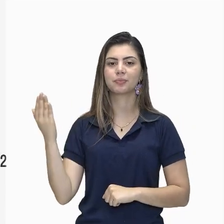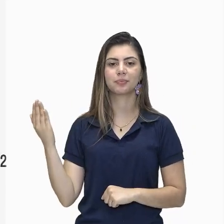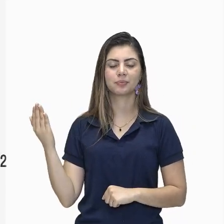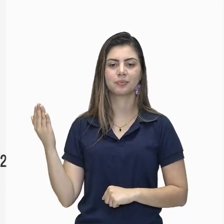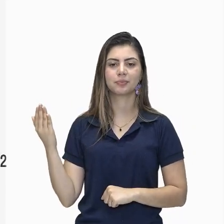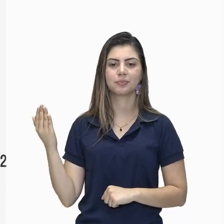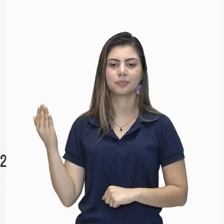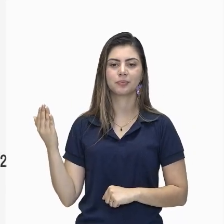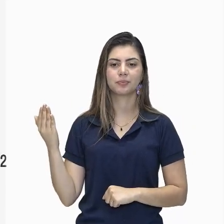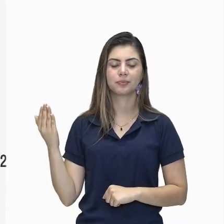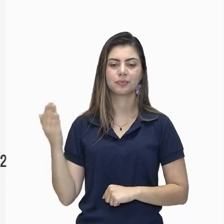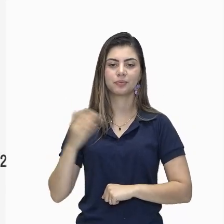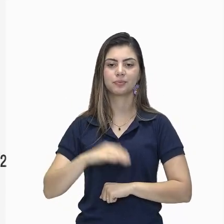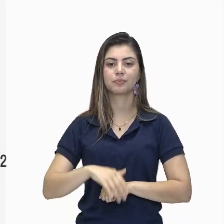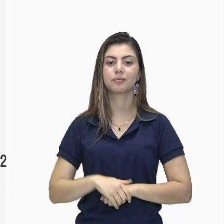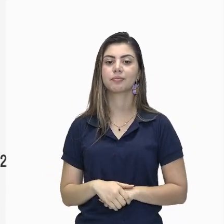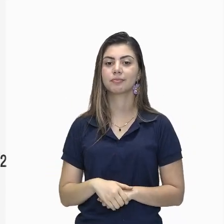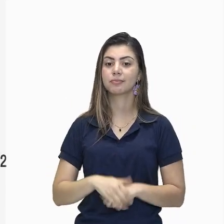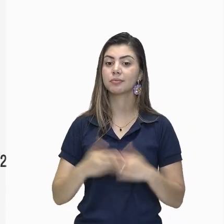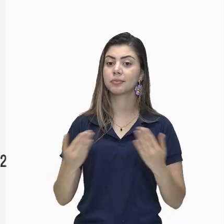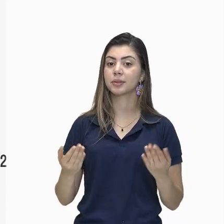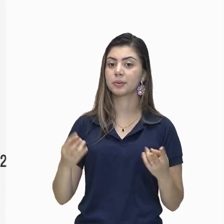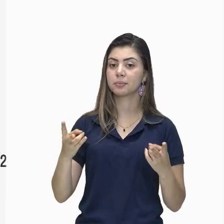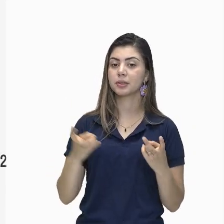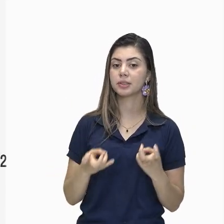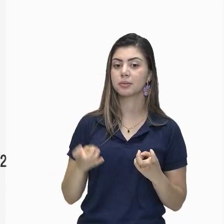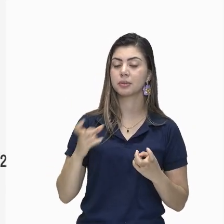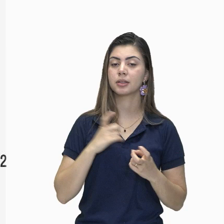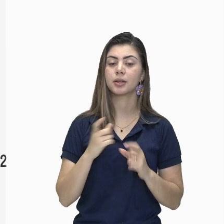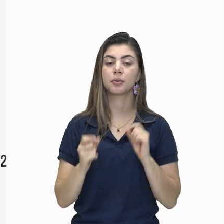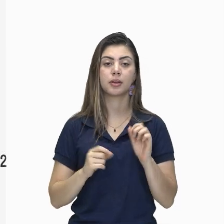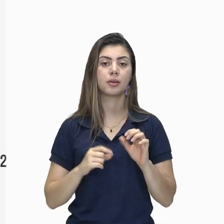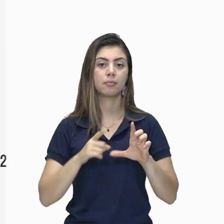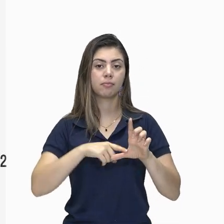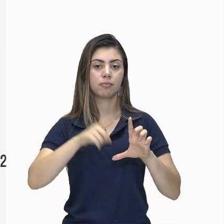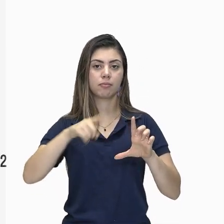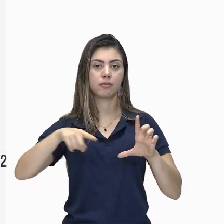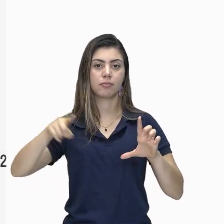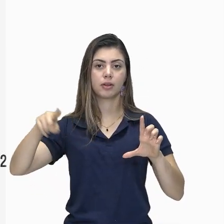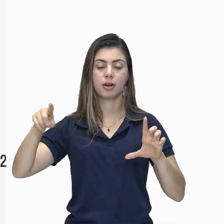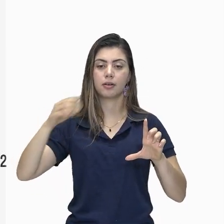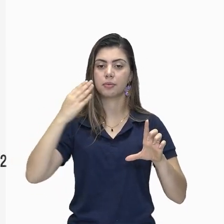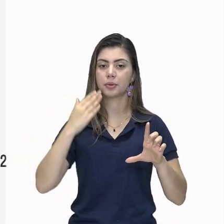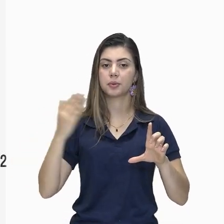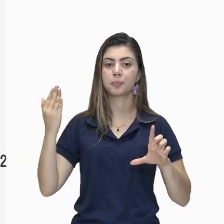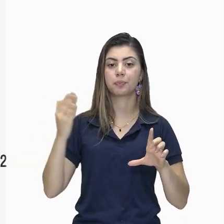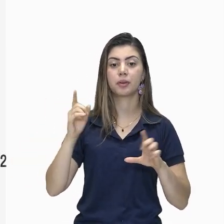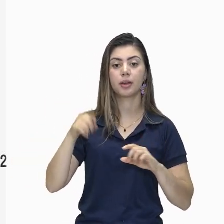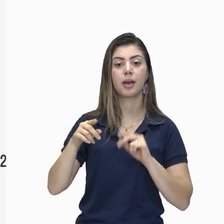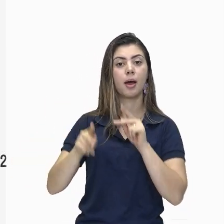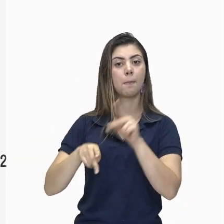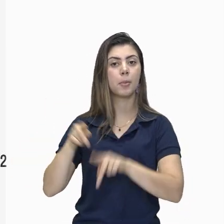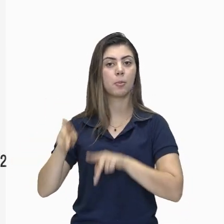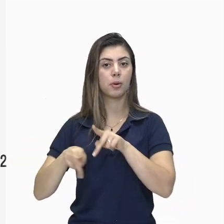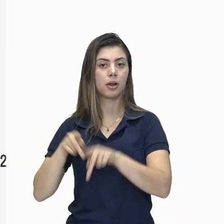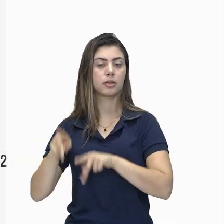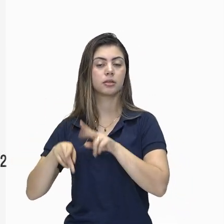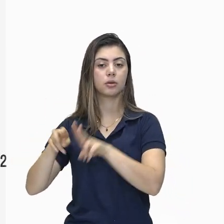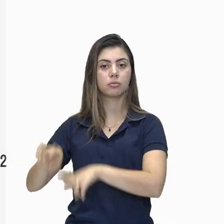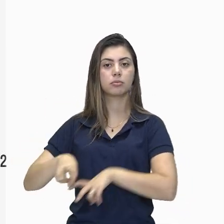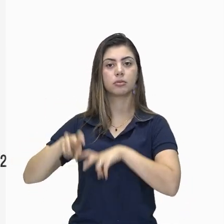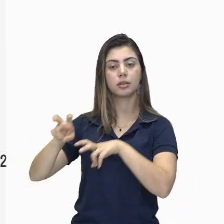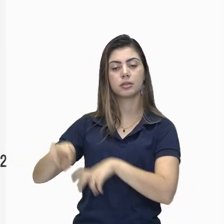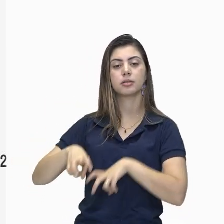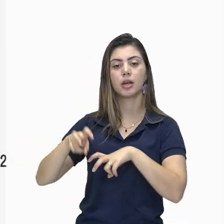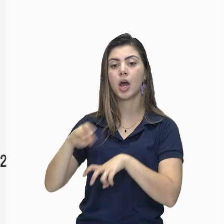comigo. Nós temos esse gráfico que ele vai mostrar aqui, né, a população rural, indicada